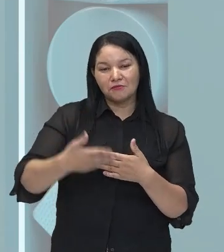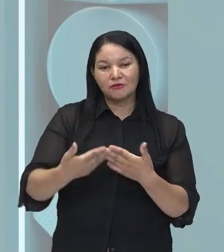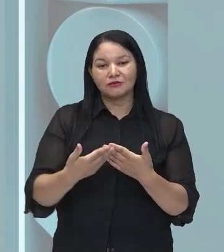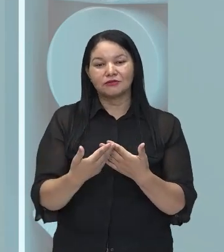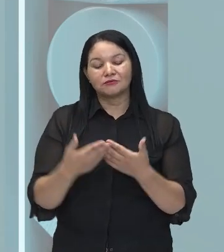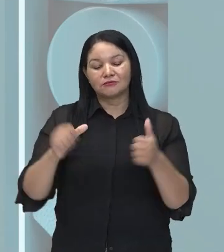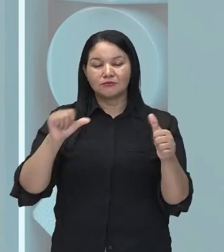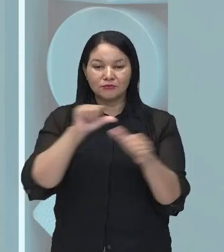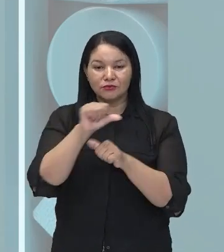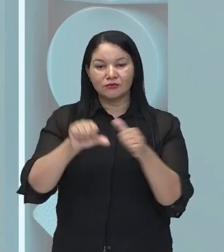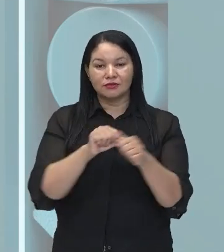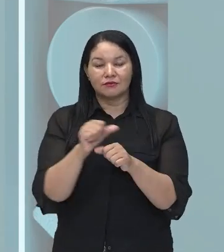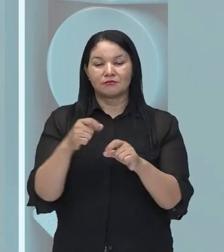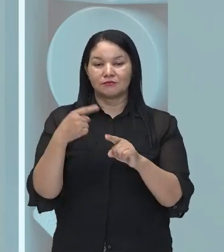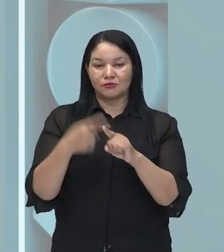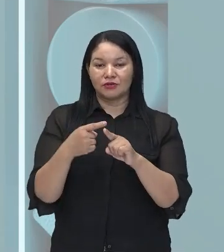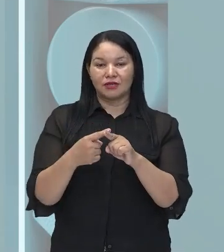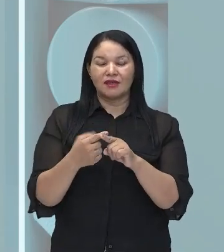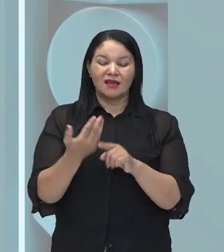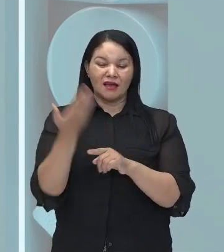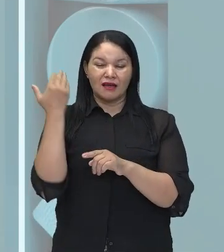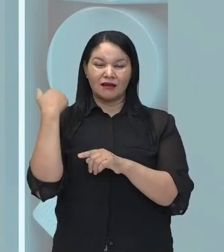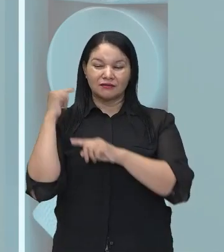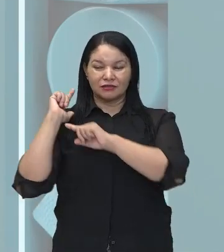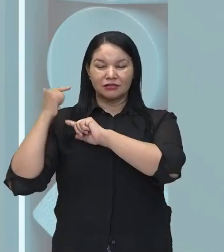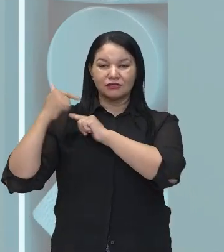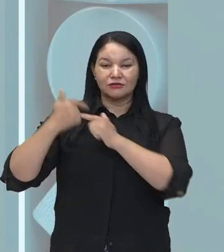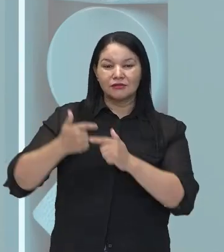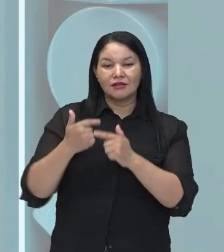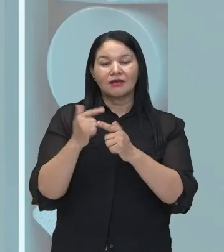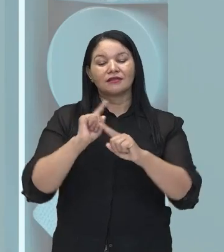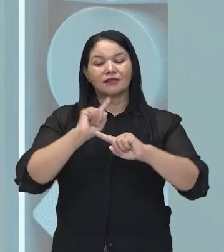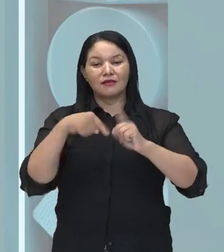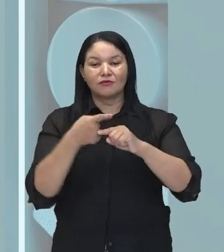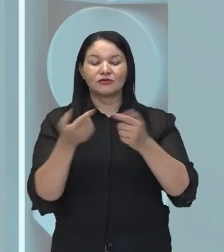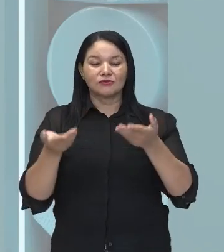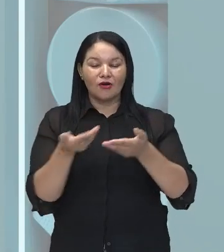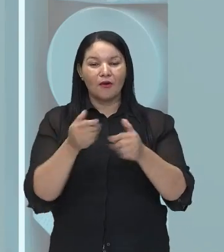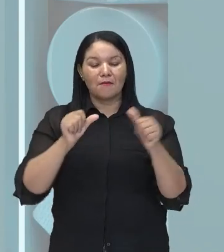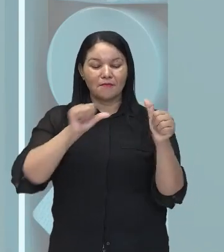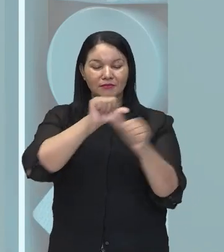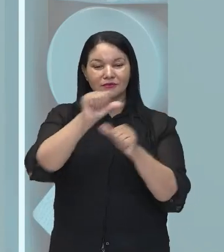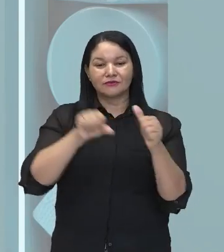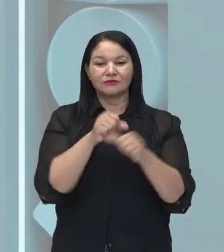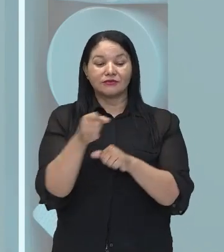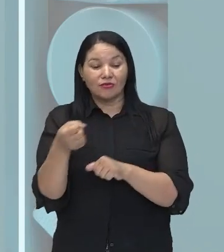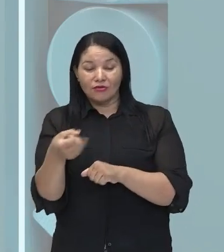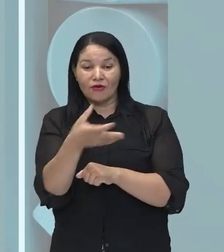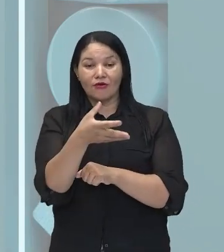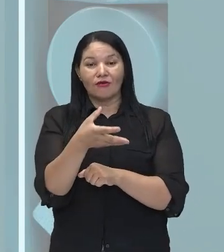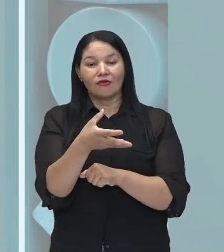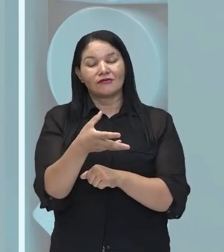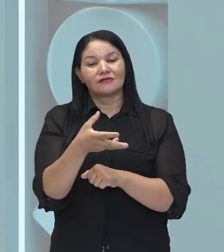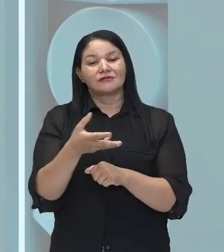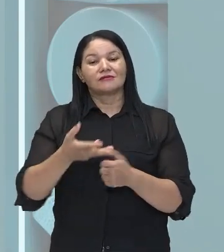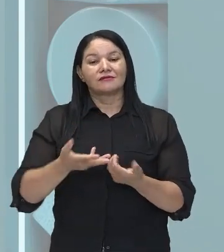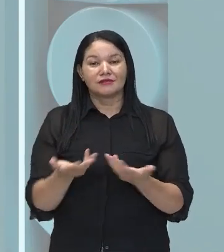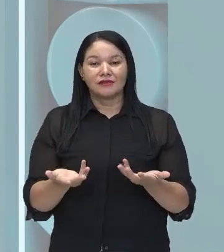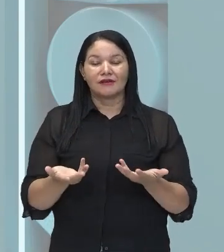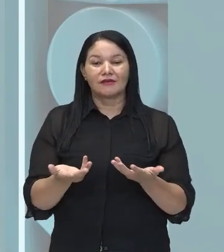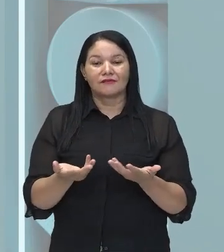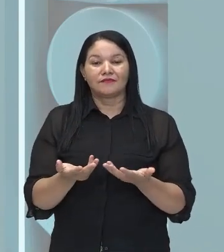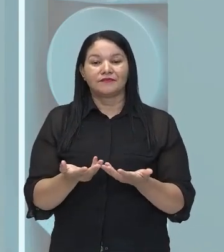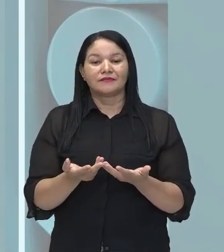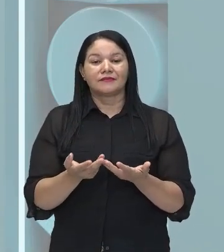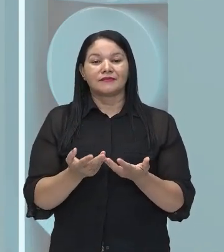Das produções da época, é um resultado de um cansaço, é algo que é interessante no início, é inovador, certo? Que ele diz